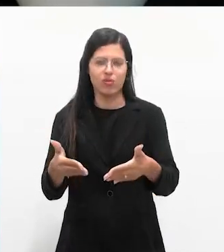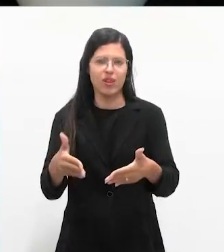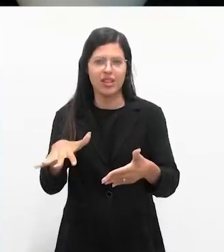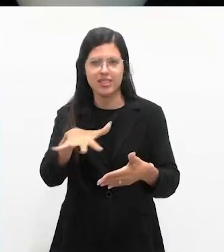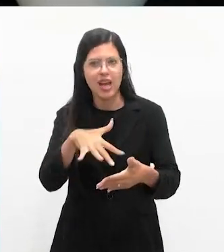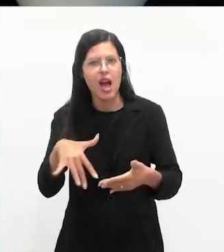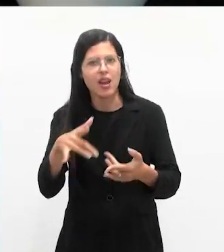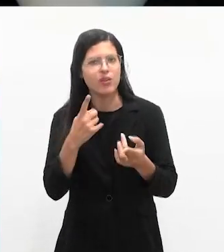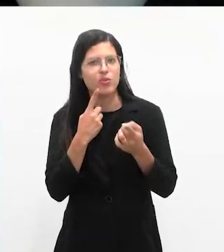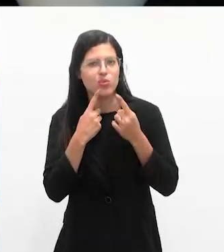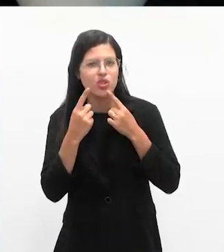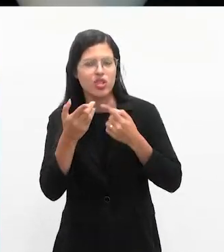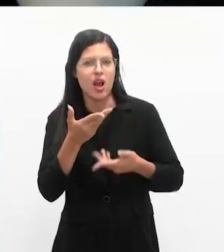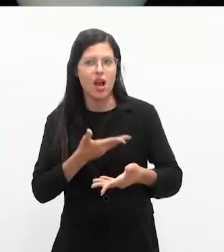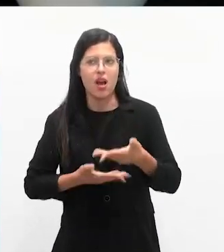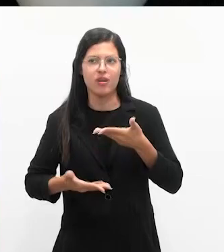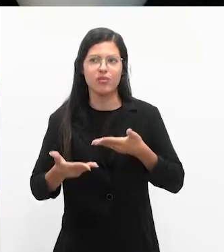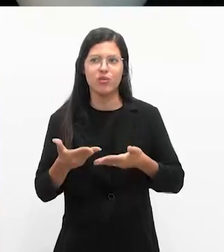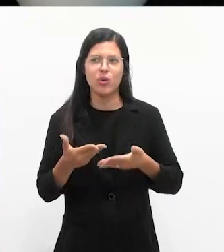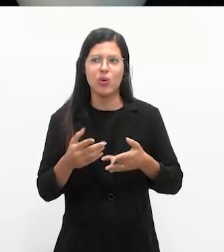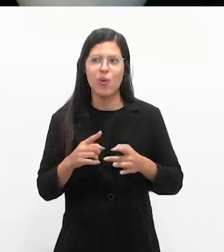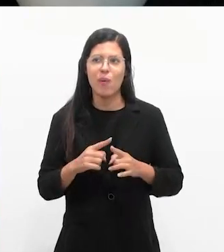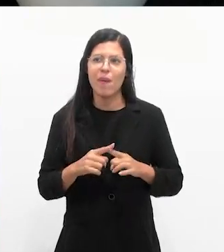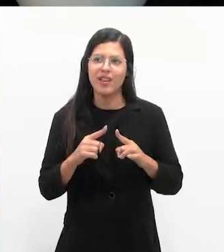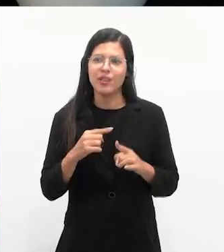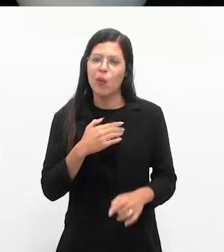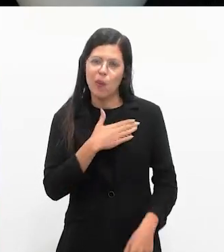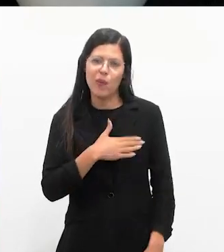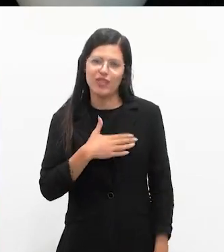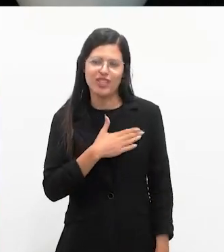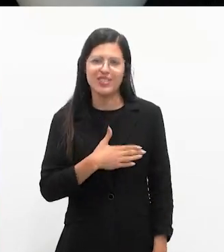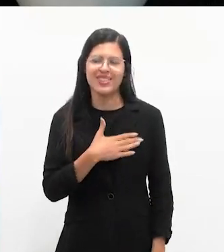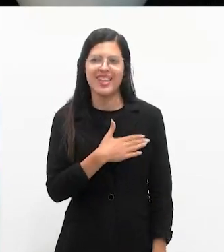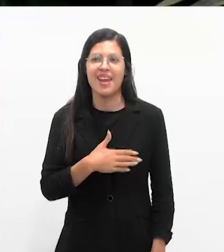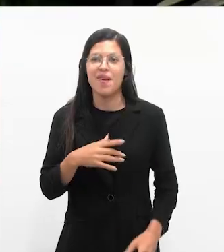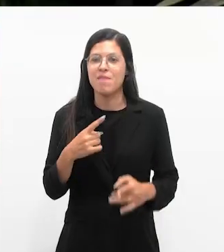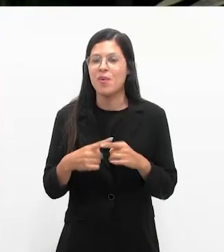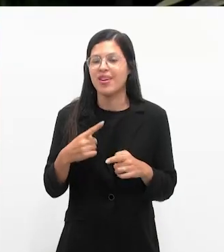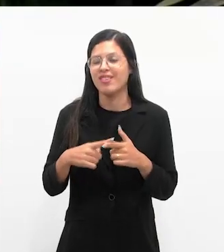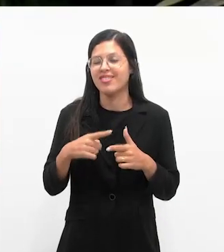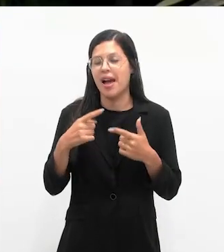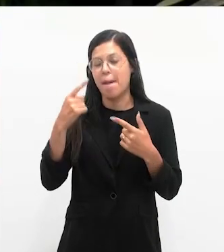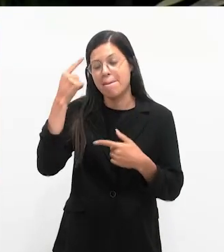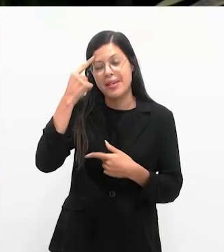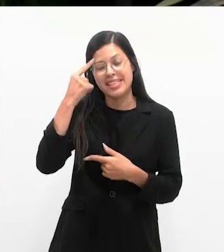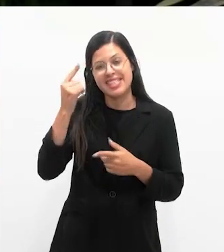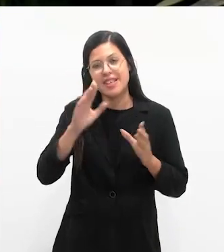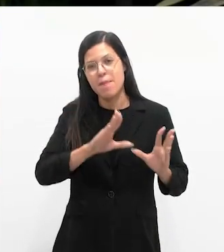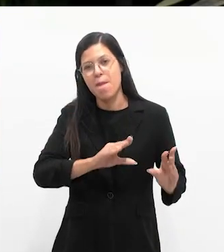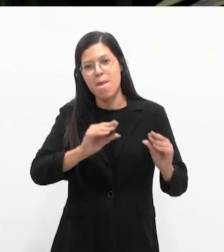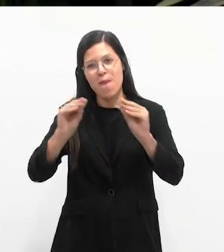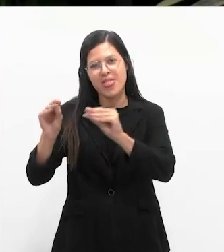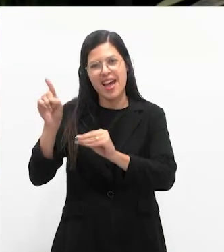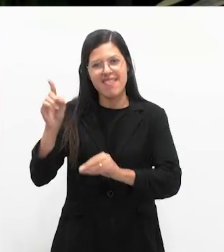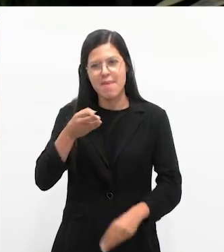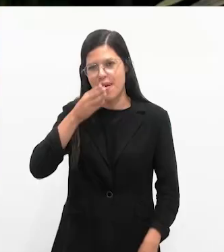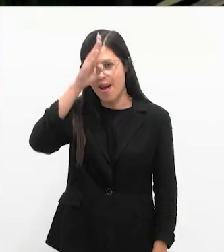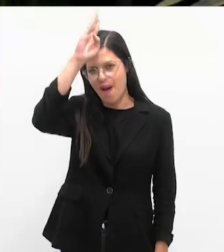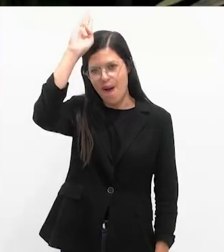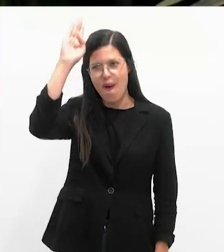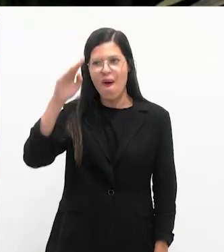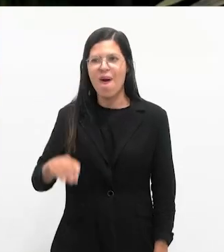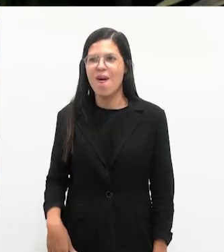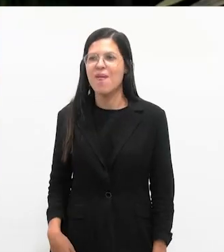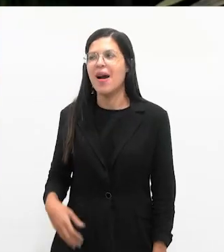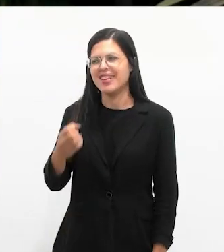realmente, para o diálogo. Mas vou te falar que eu gostei, porque eu já estava tendo que me mudar para Roma. Então, que bom que ele